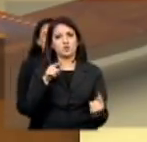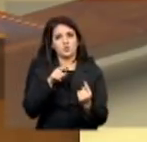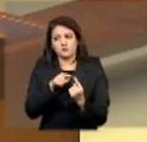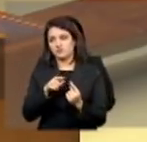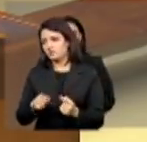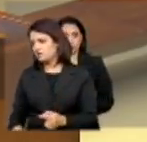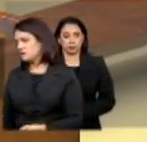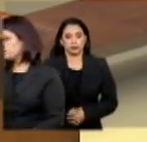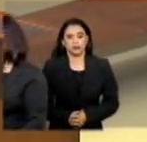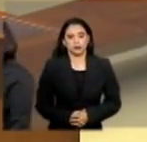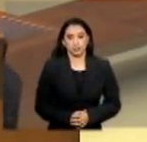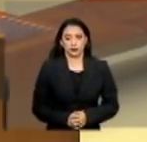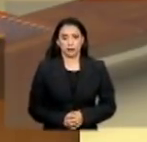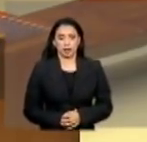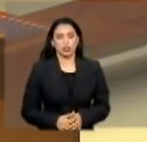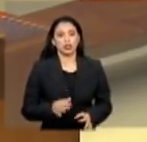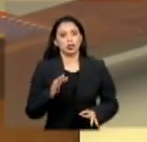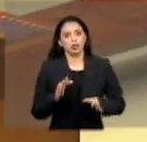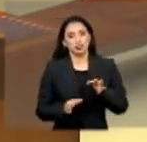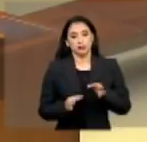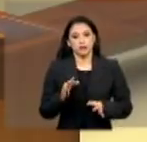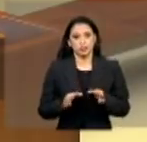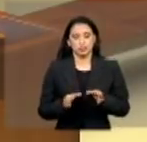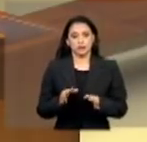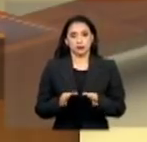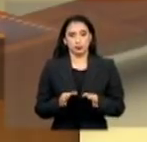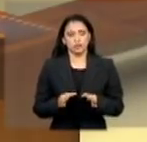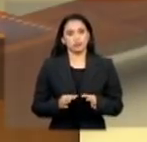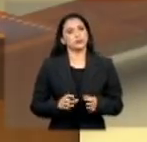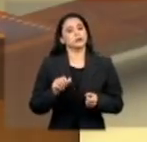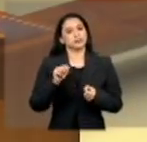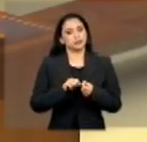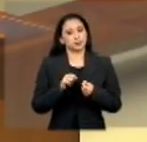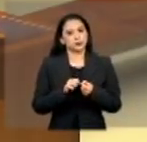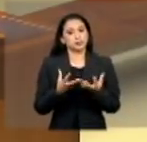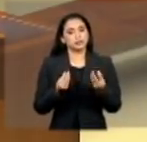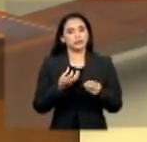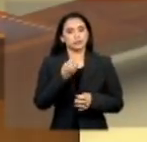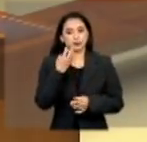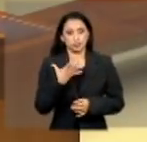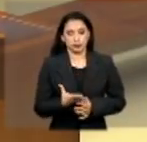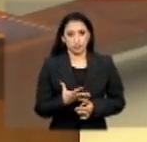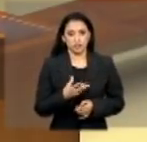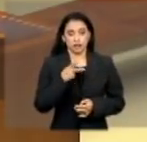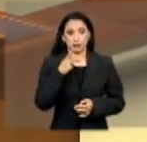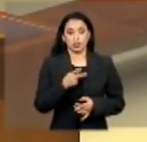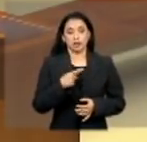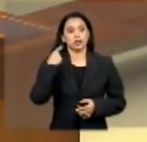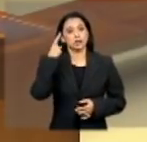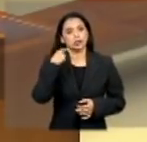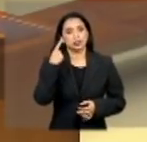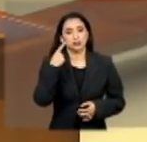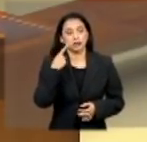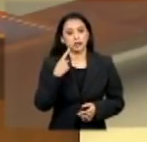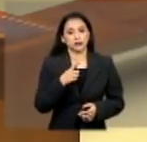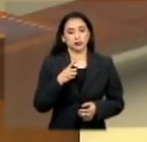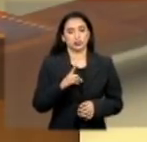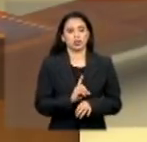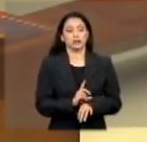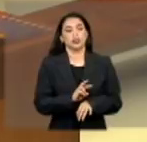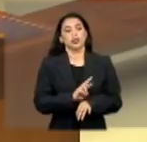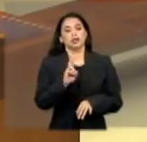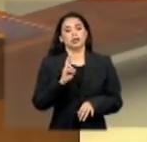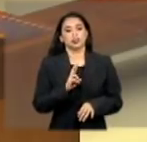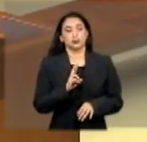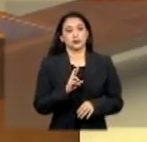juiz de primeiro grau agiu muito bem e disse isso é eminente advogado do total becton quando